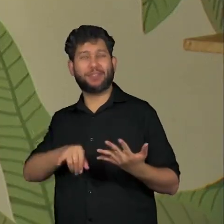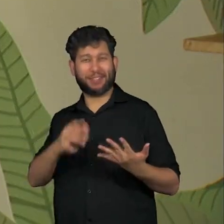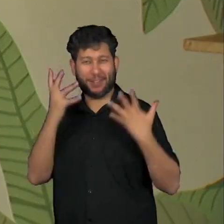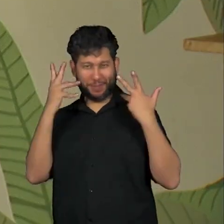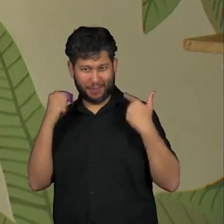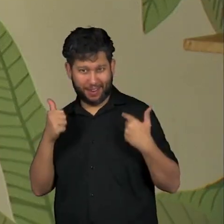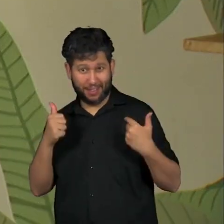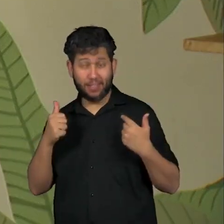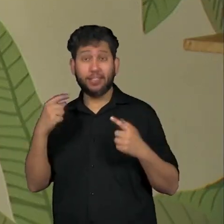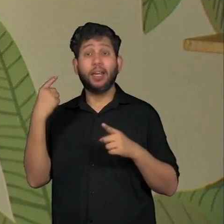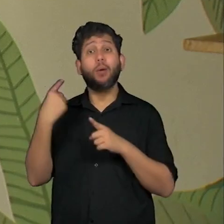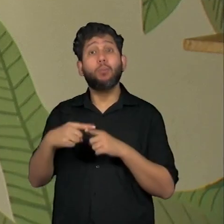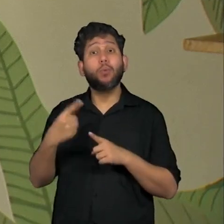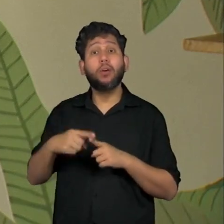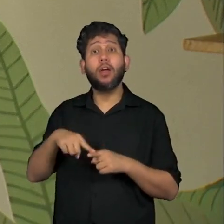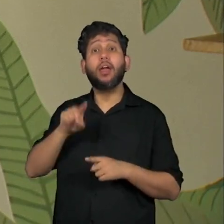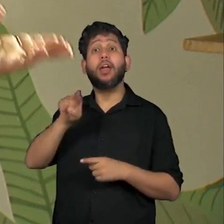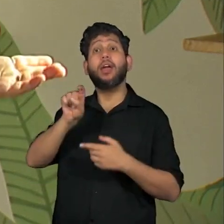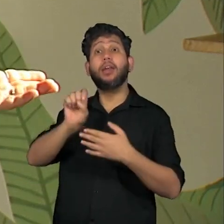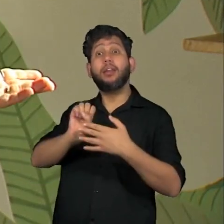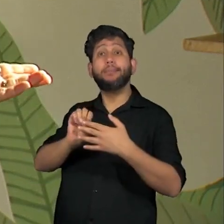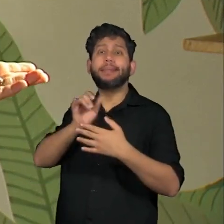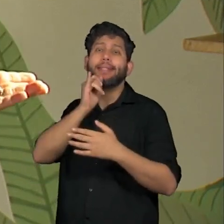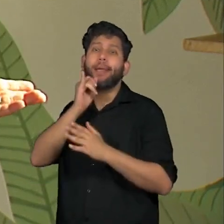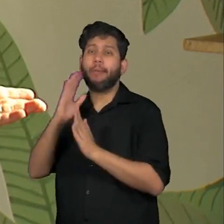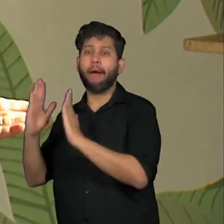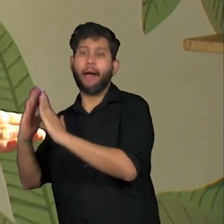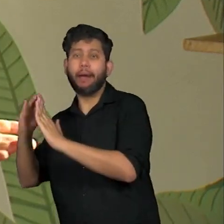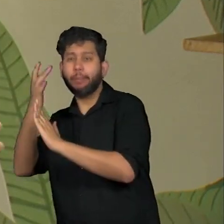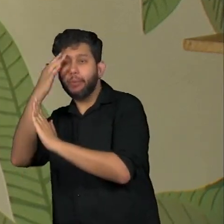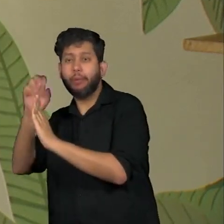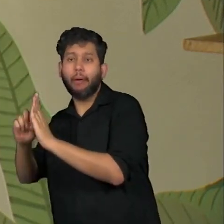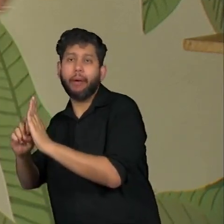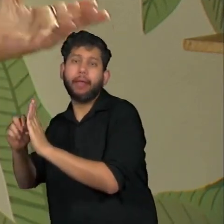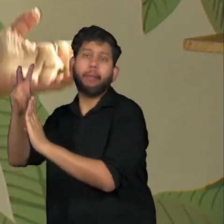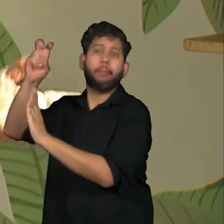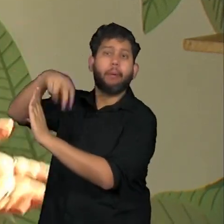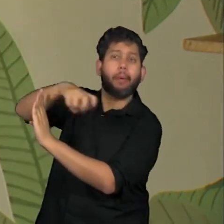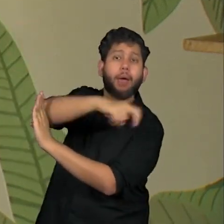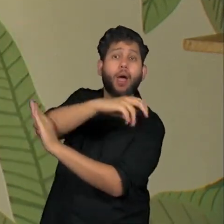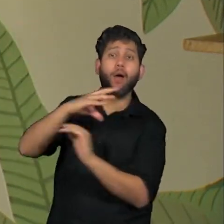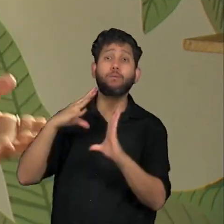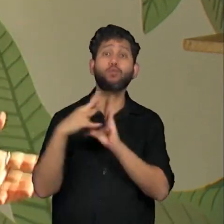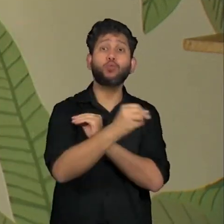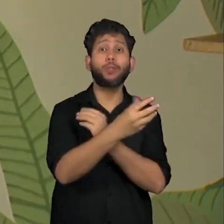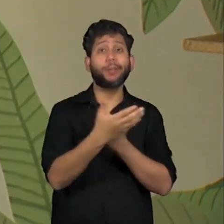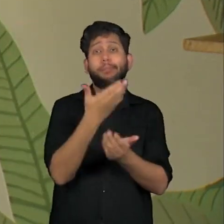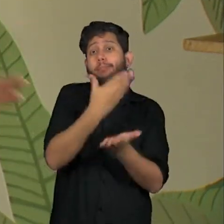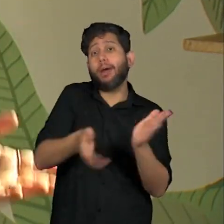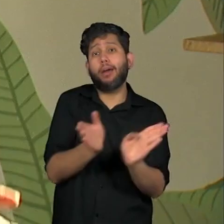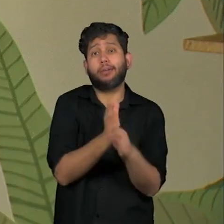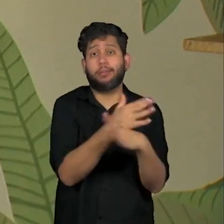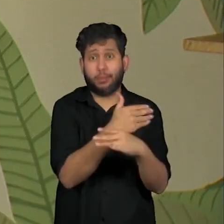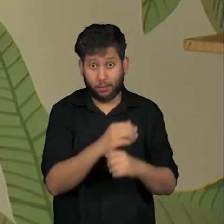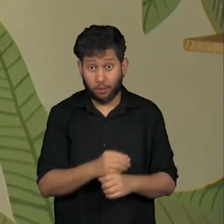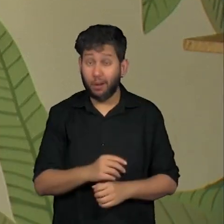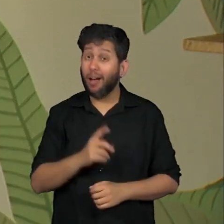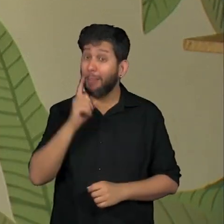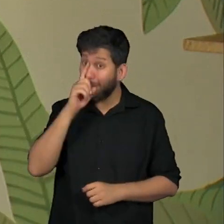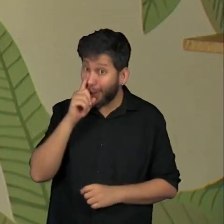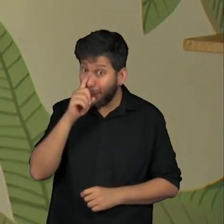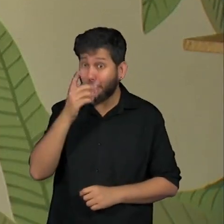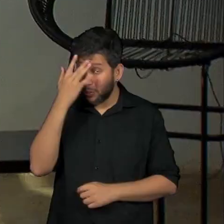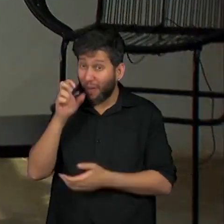desses passeios, dessas voltinhas. Sem contar os maus tratos, né, que ocorrem, que são diversos, atropelamento,